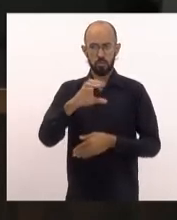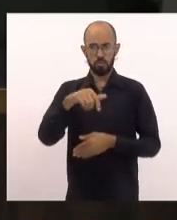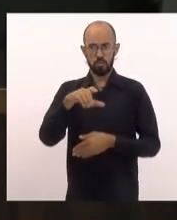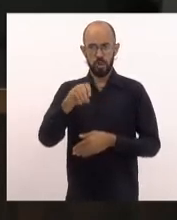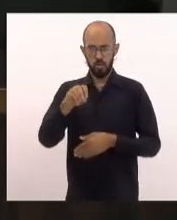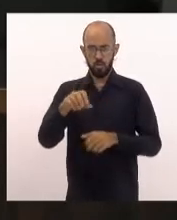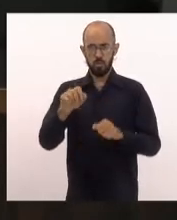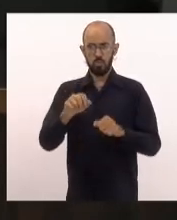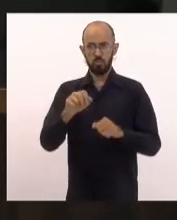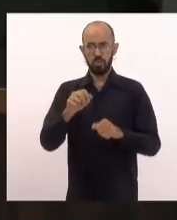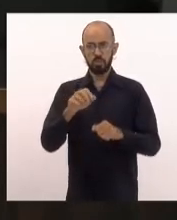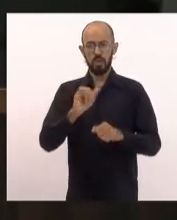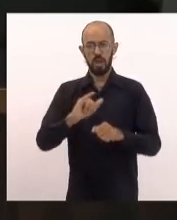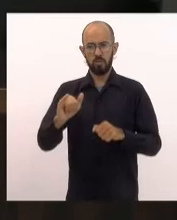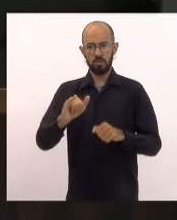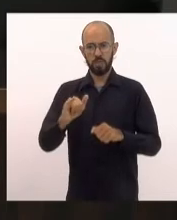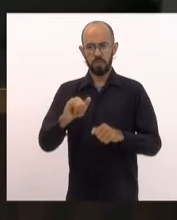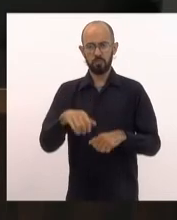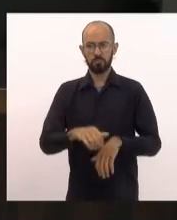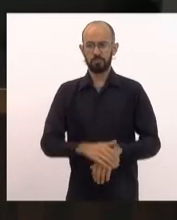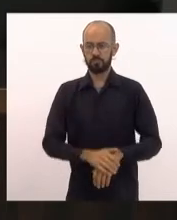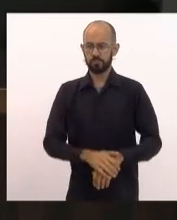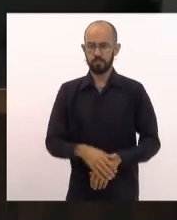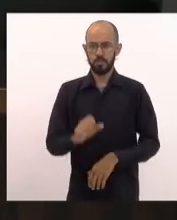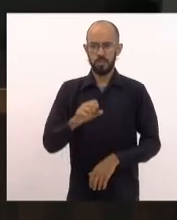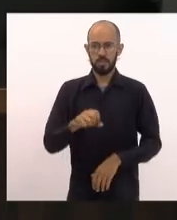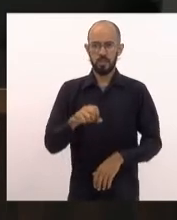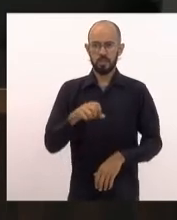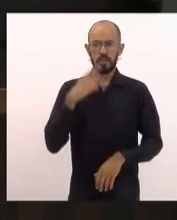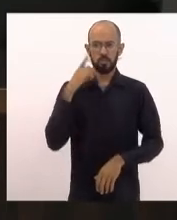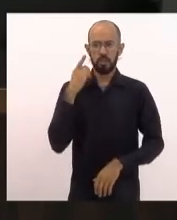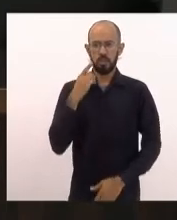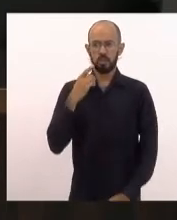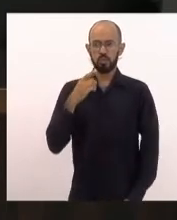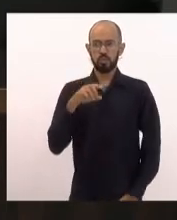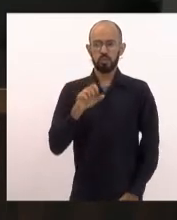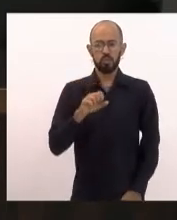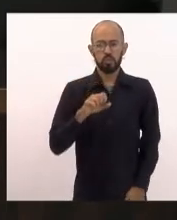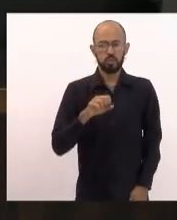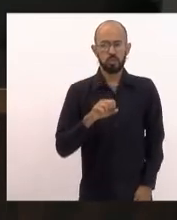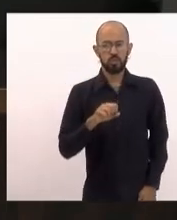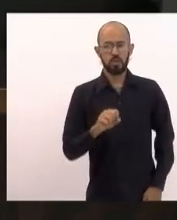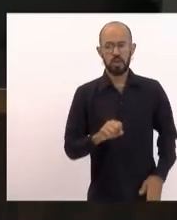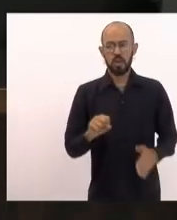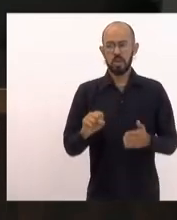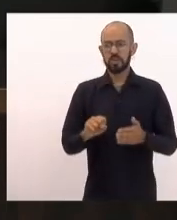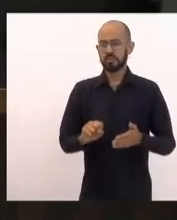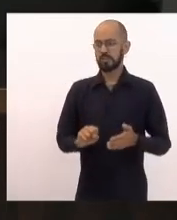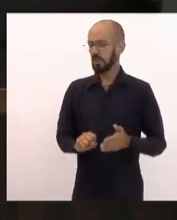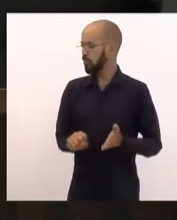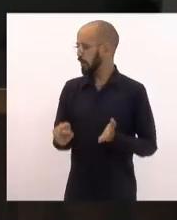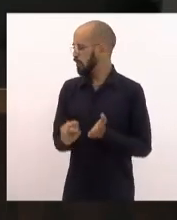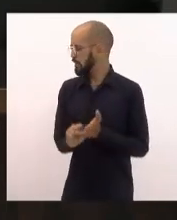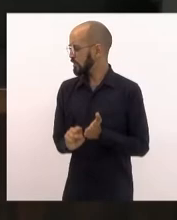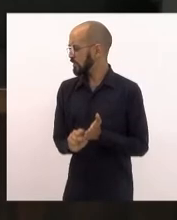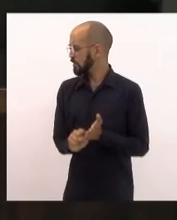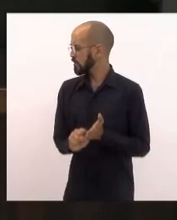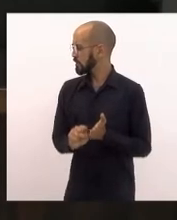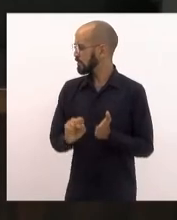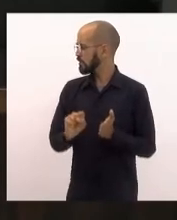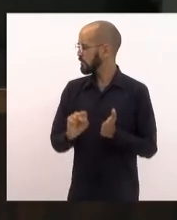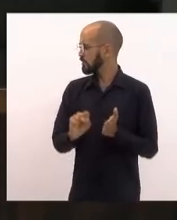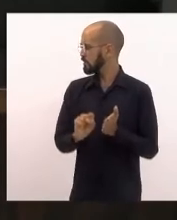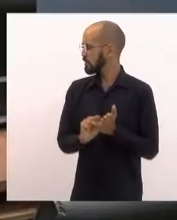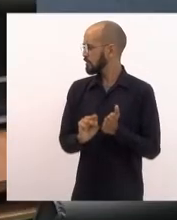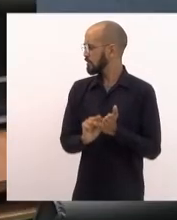no grupo. Pela ordem, deputado Samuel Malafaia. O deputado Luiz Paulo está escrito no expediente final. Queria me inscrever também.